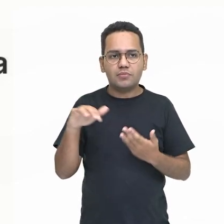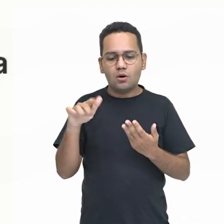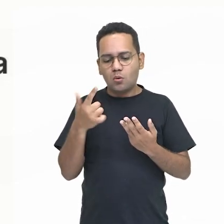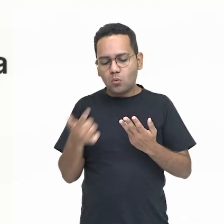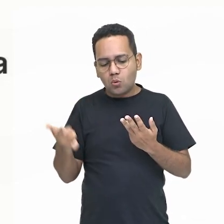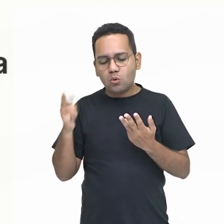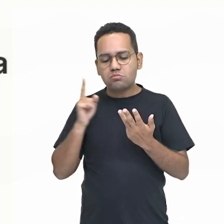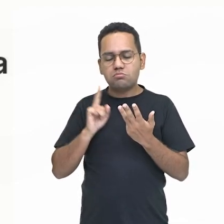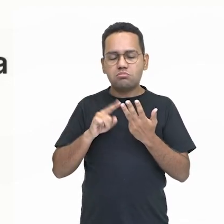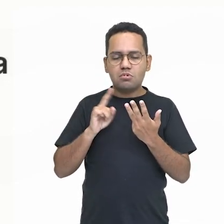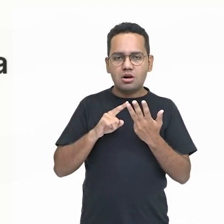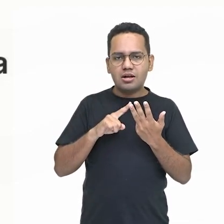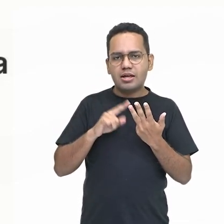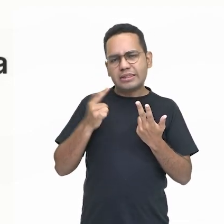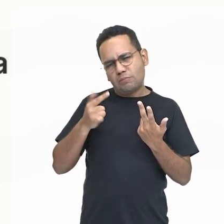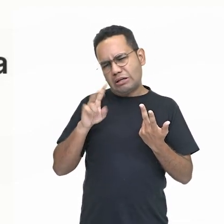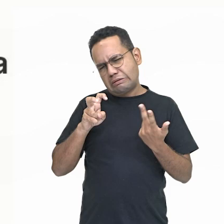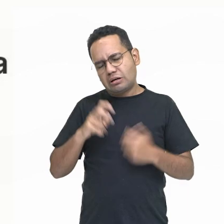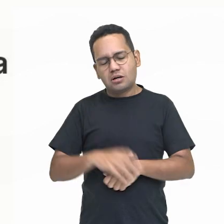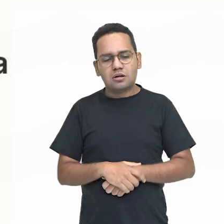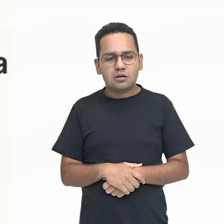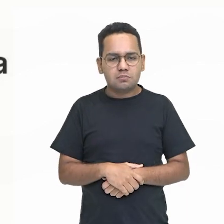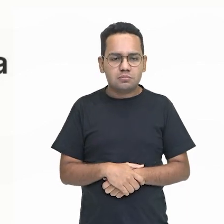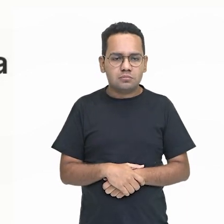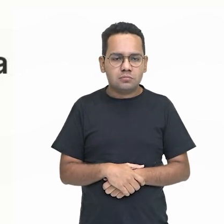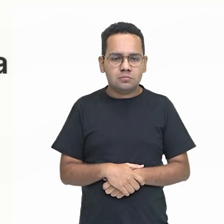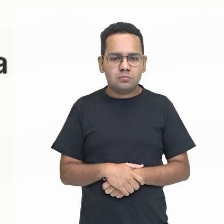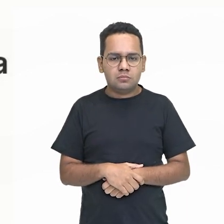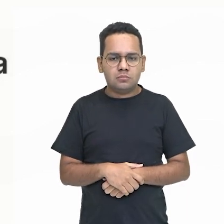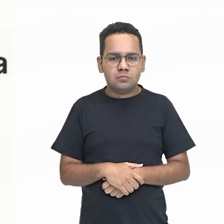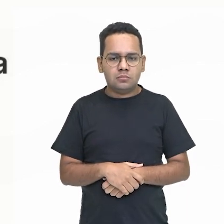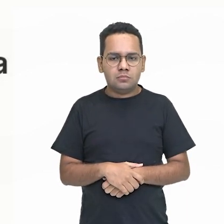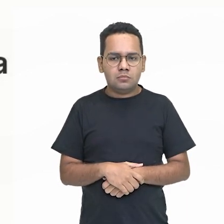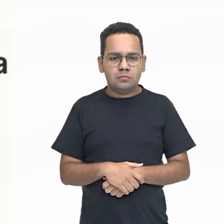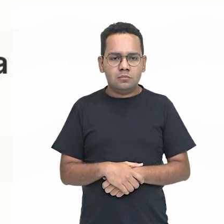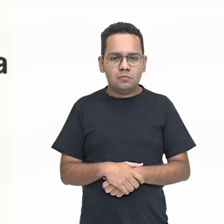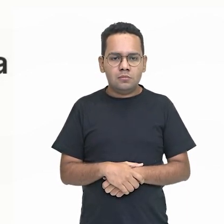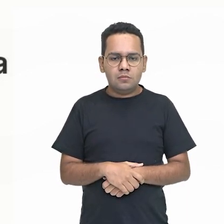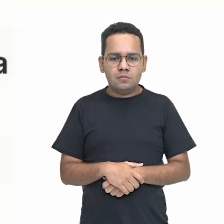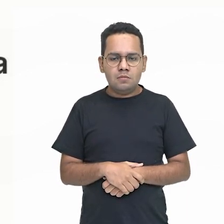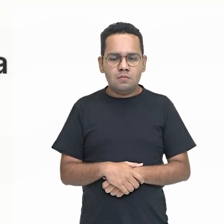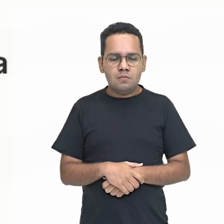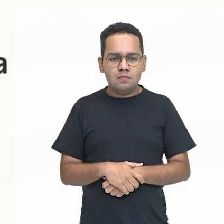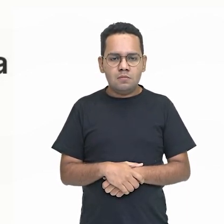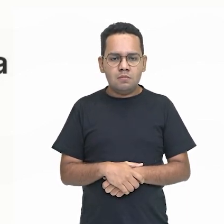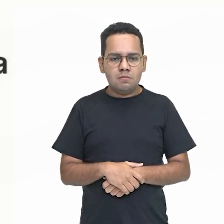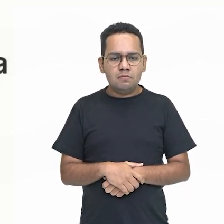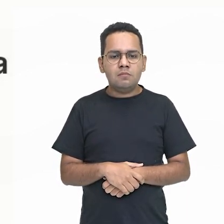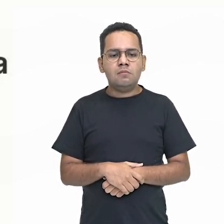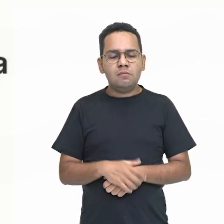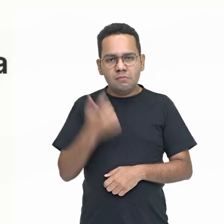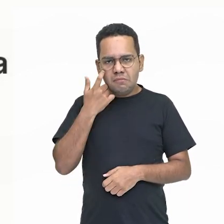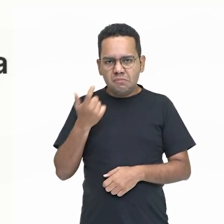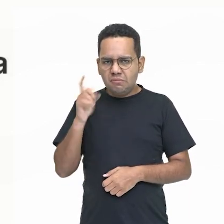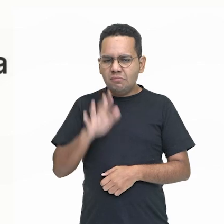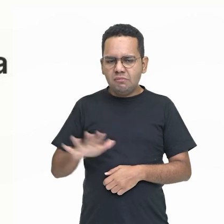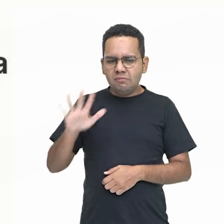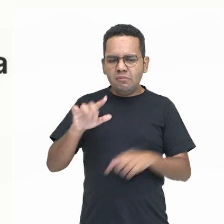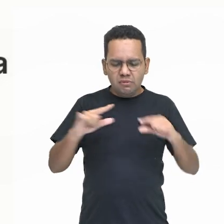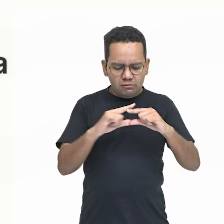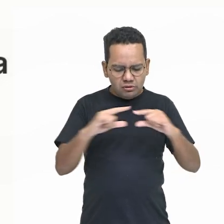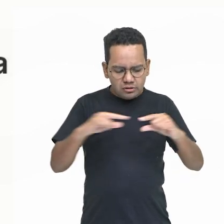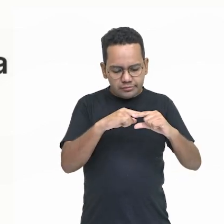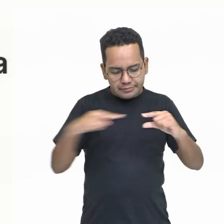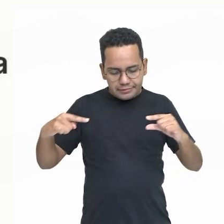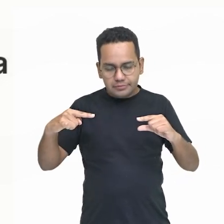fornecem um mecanismo de interrupção da corrente elétrica caso ela exceda o limite